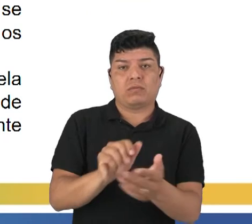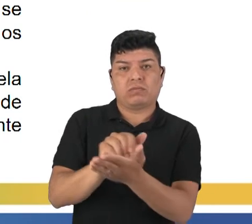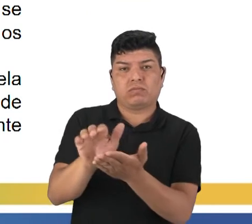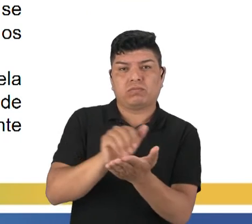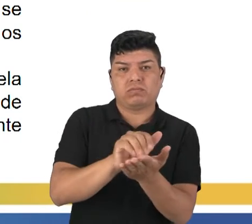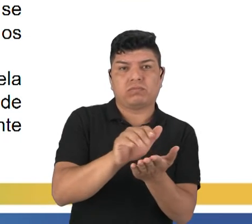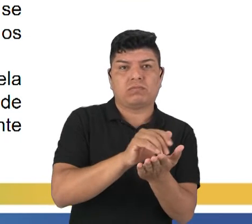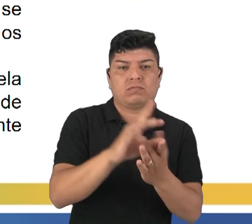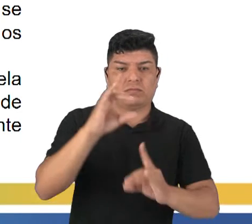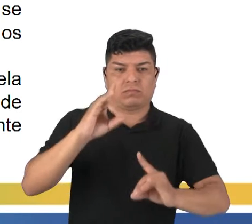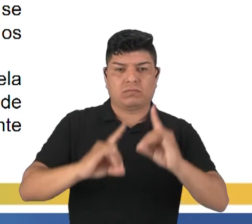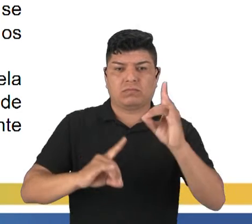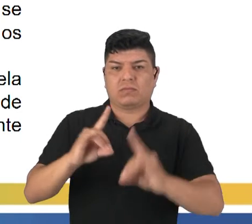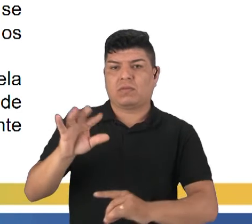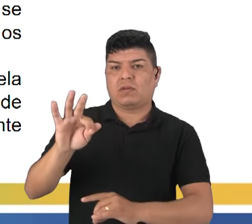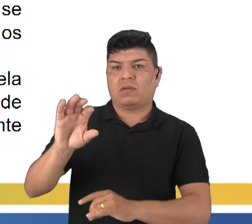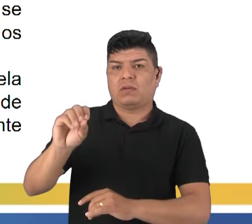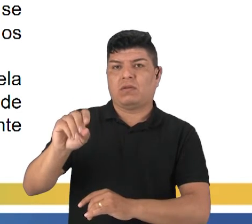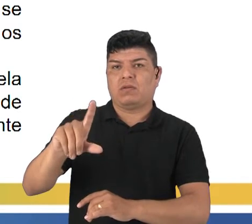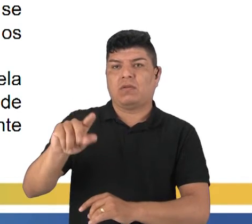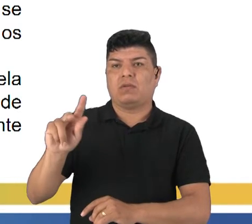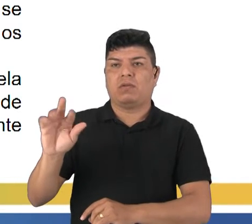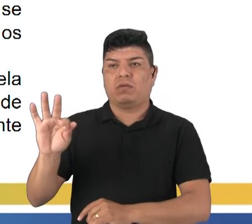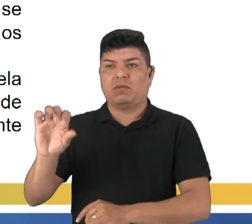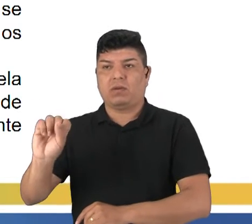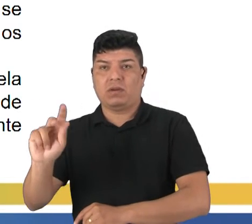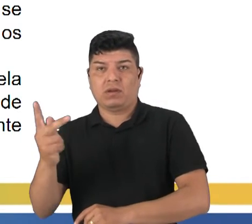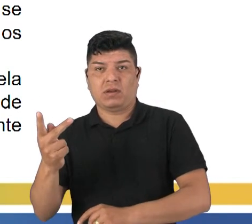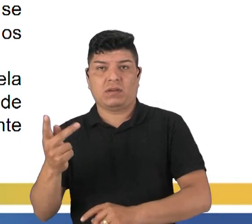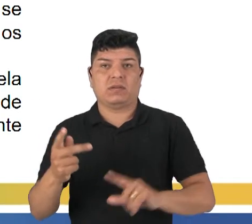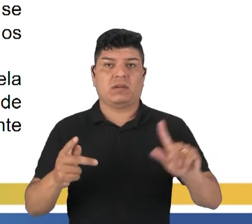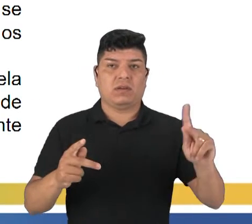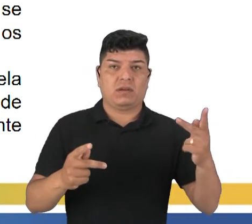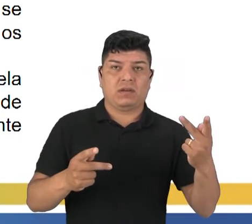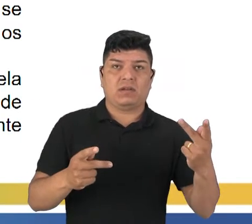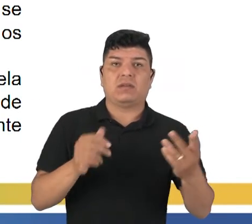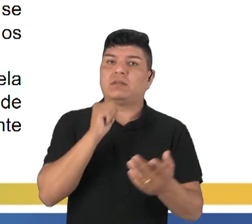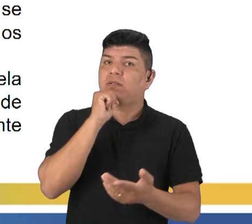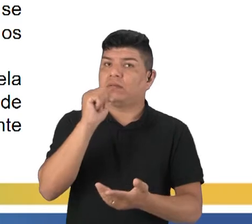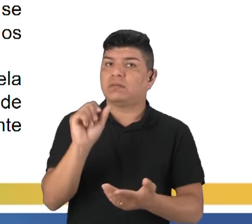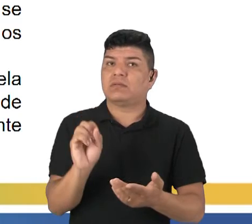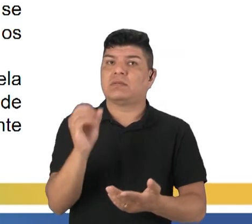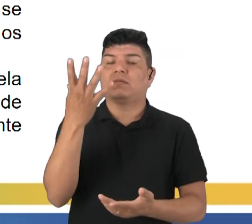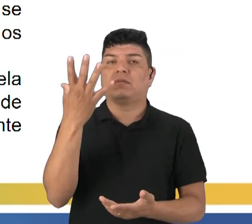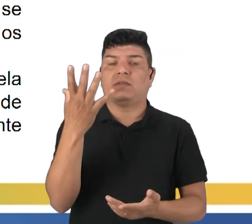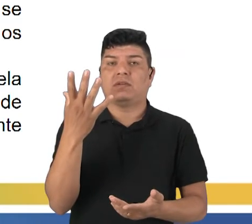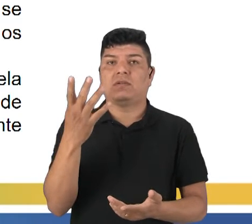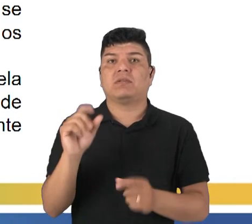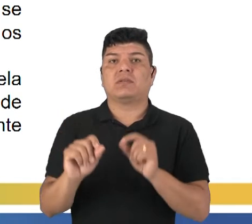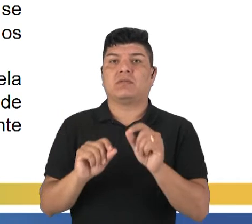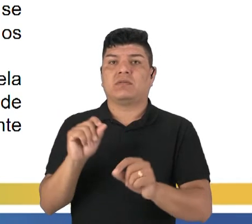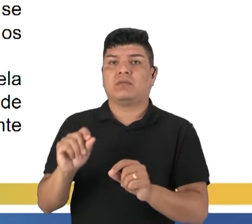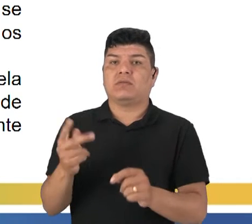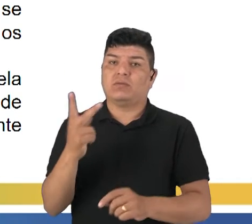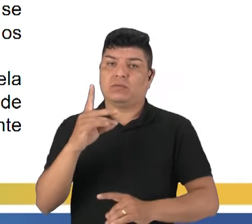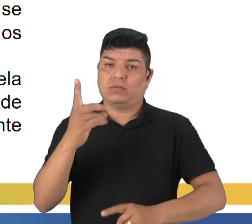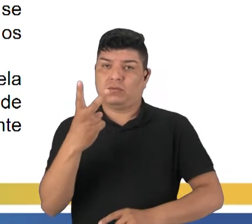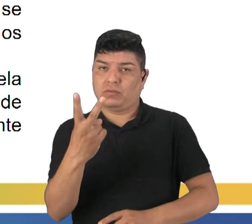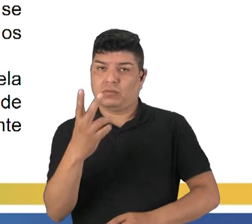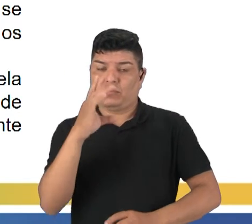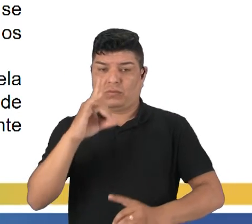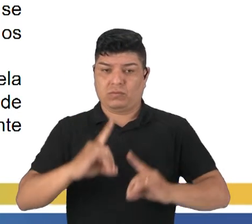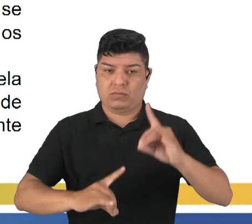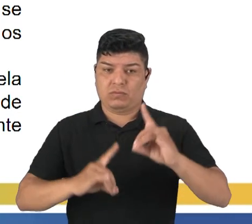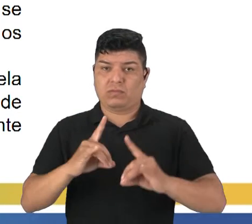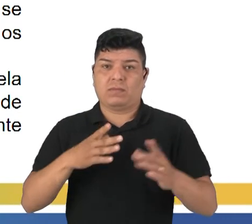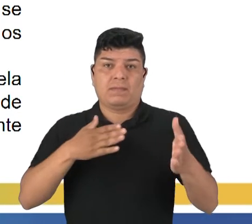secreção do hormônio folículo estimulante e luteizante. Então, a menstruação ocorre quando o estrogênio e a progesterona,